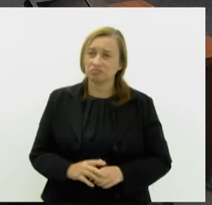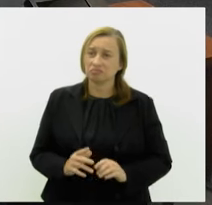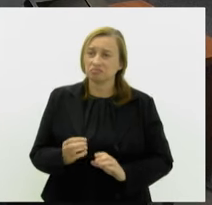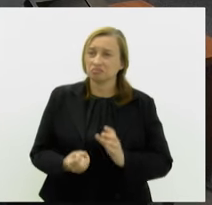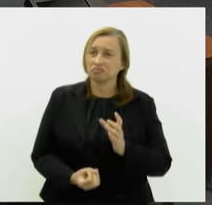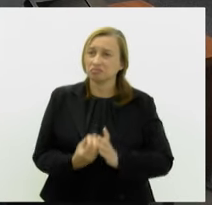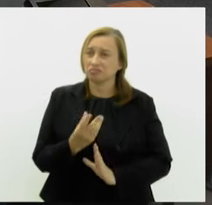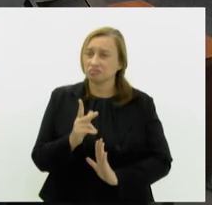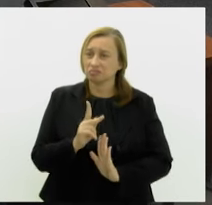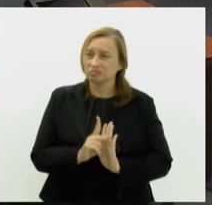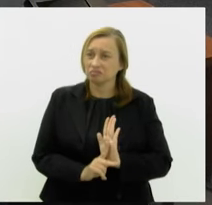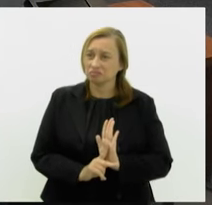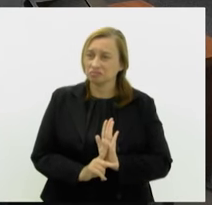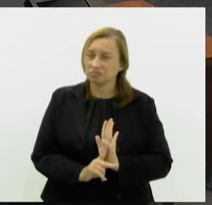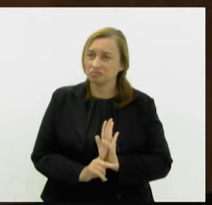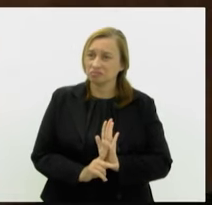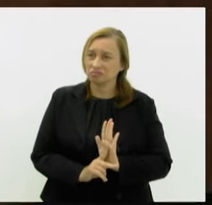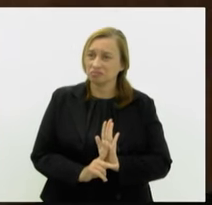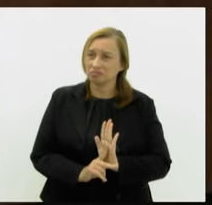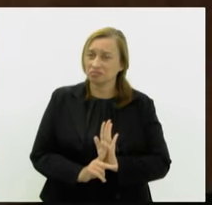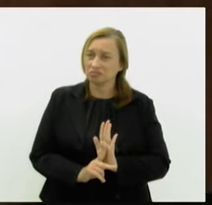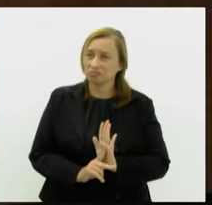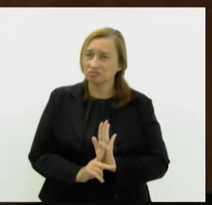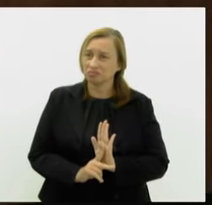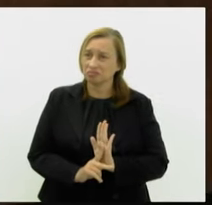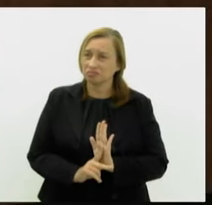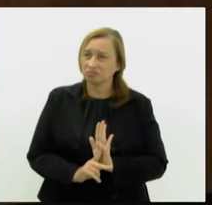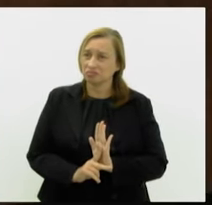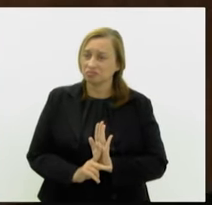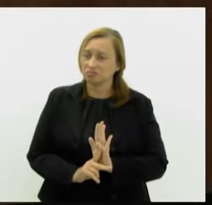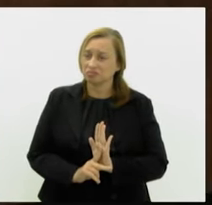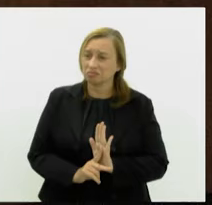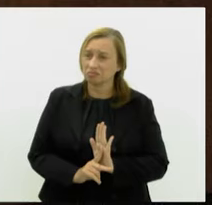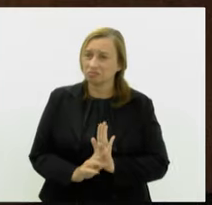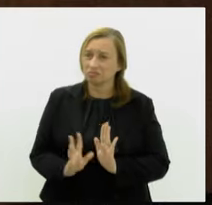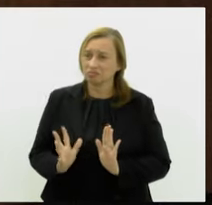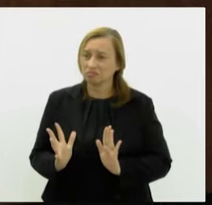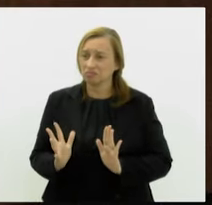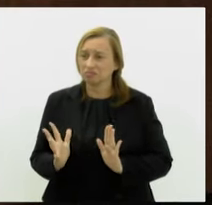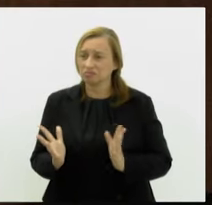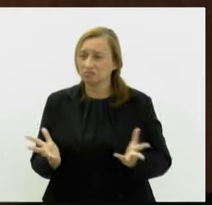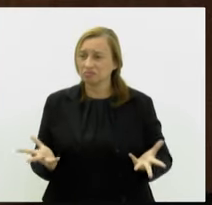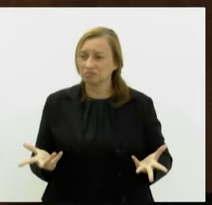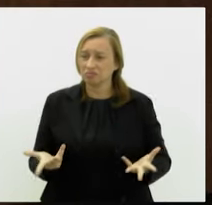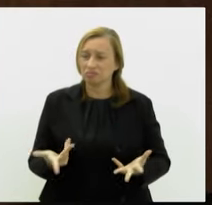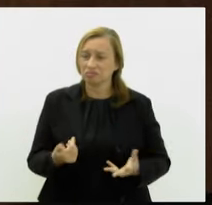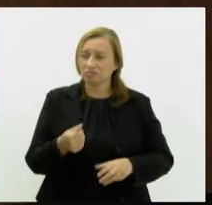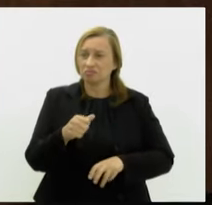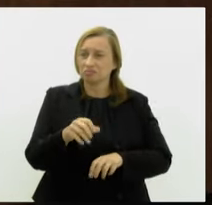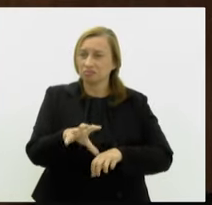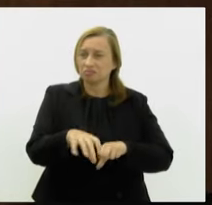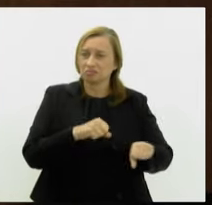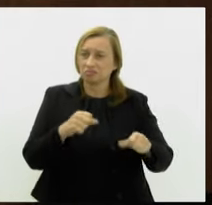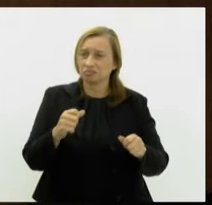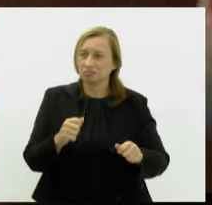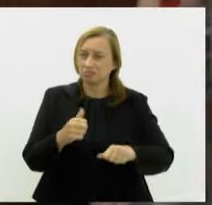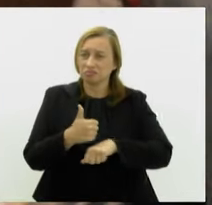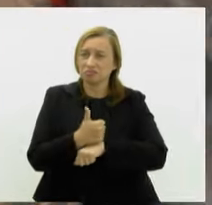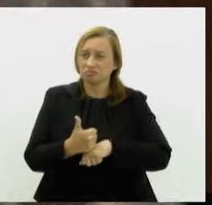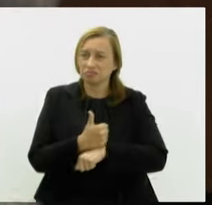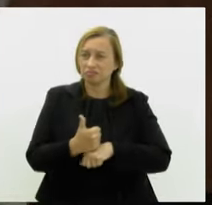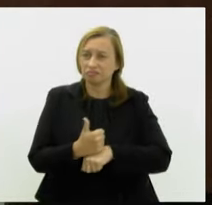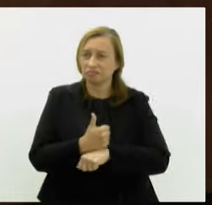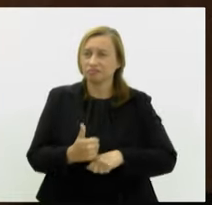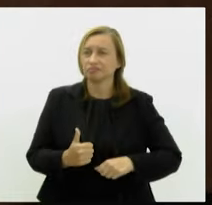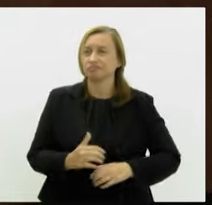projeto para a qualificação dos profissionais. Mas como um projeto que é